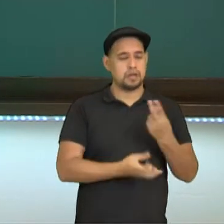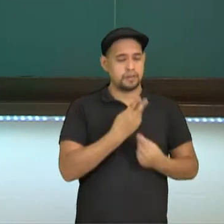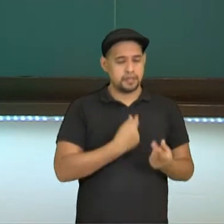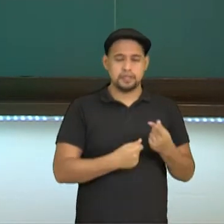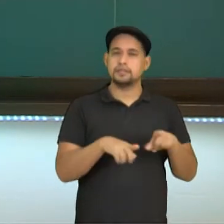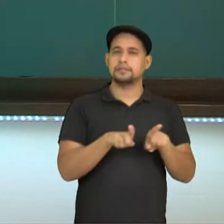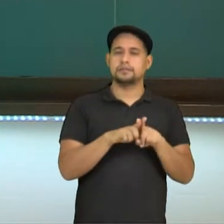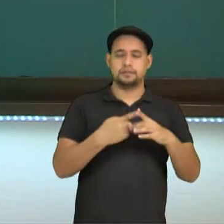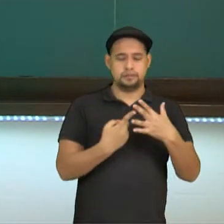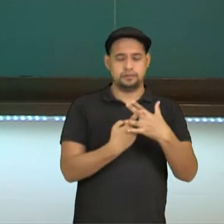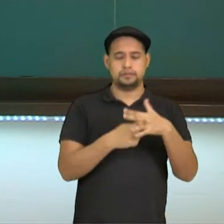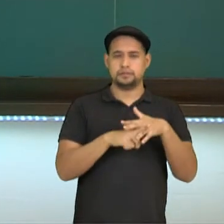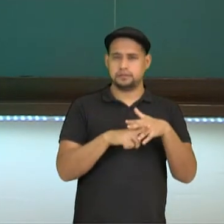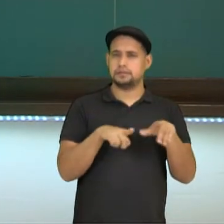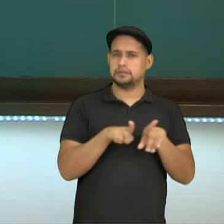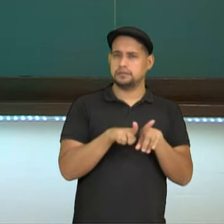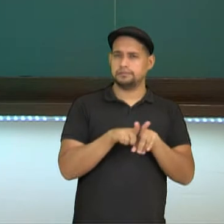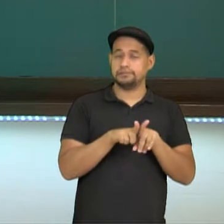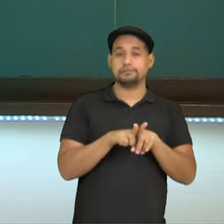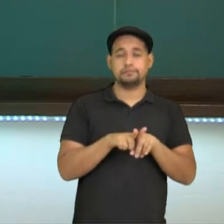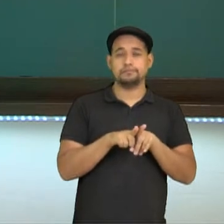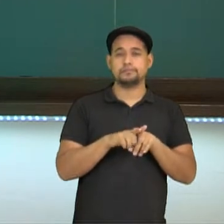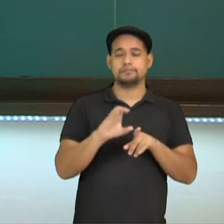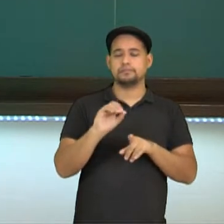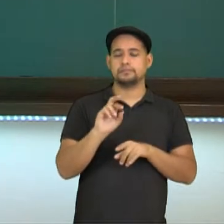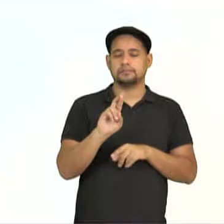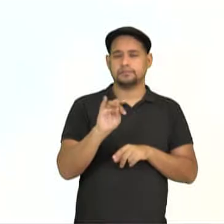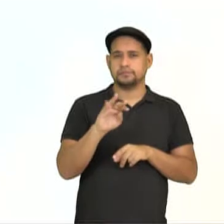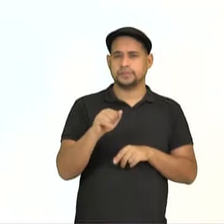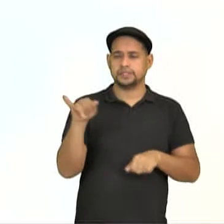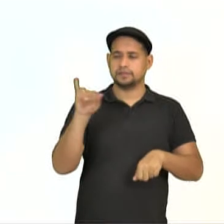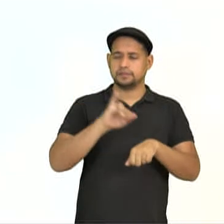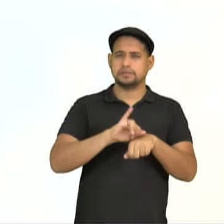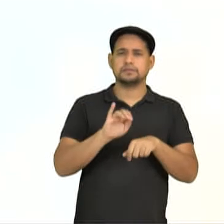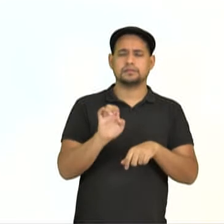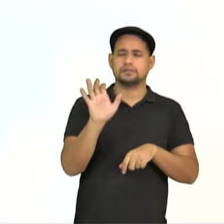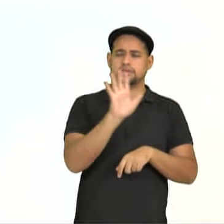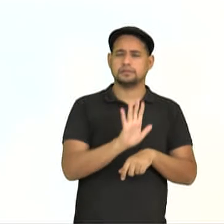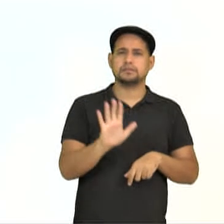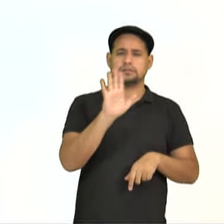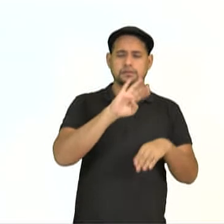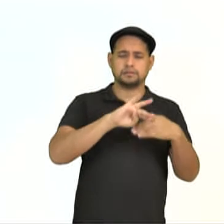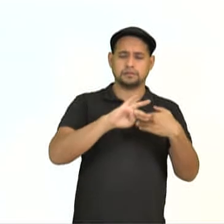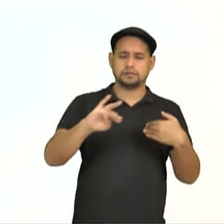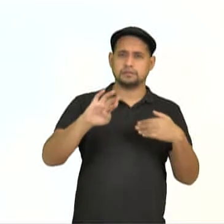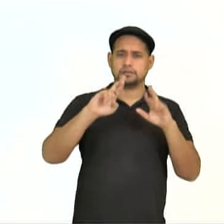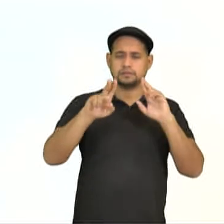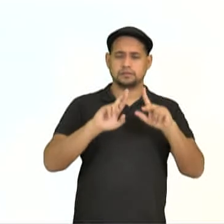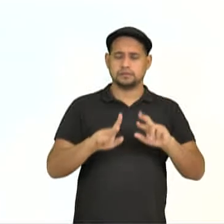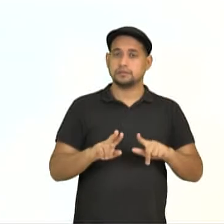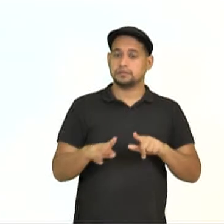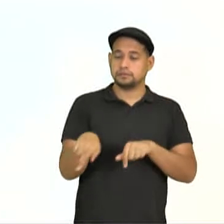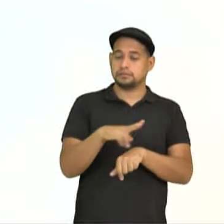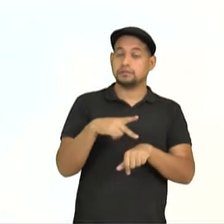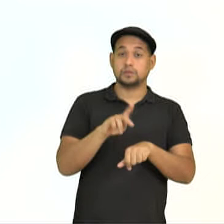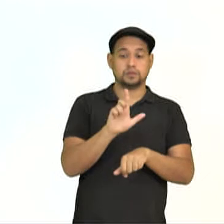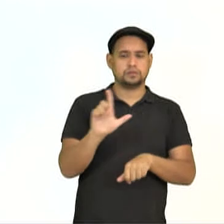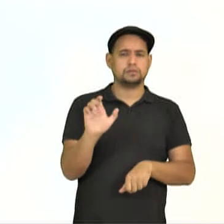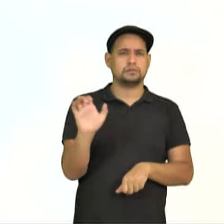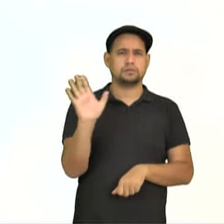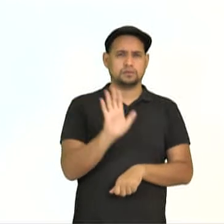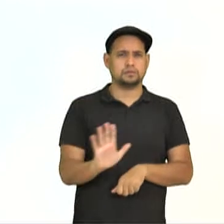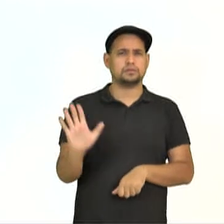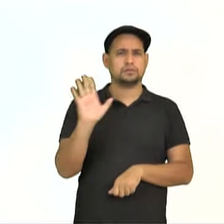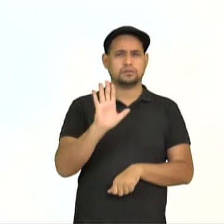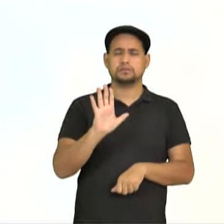e socialistas. Cortina de ferro. A Europa foi dividida em áreas de influência. Países do leste europeu que